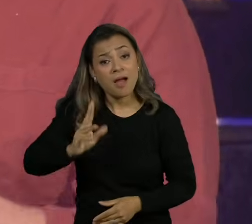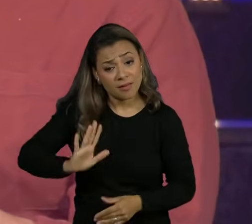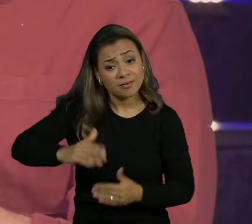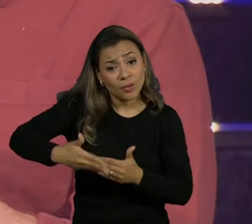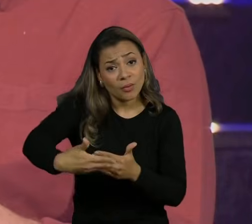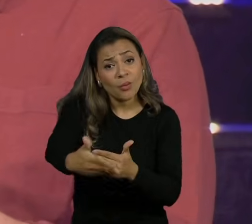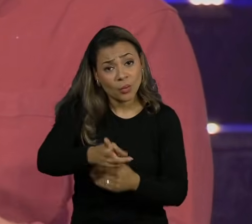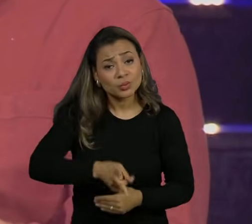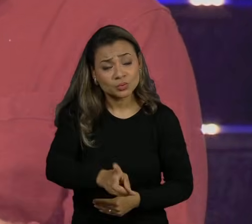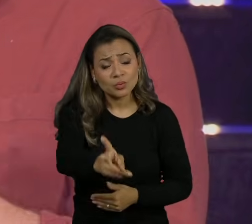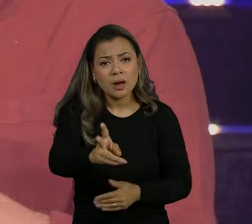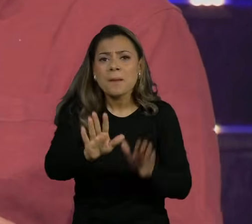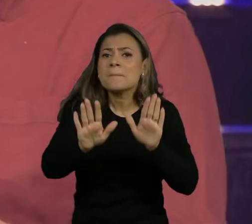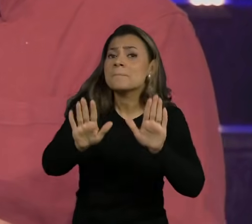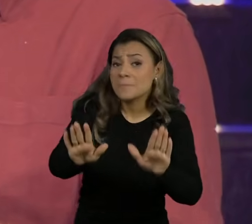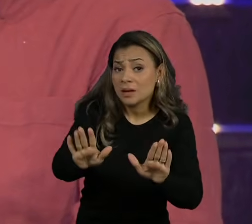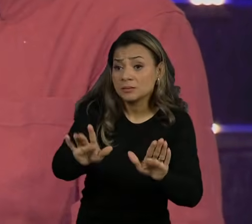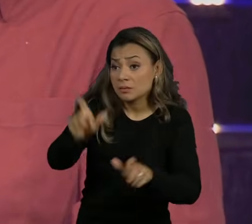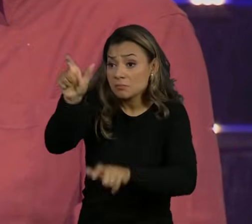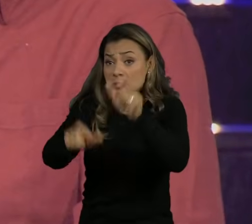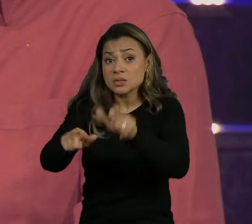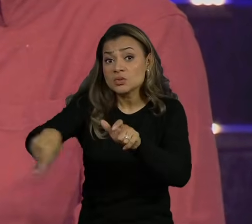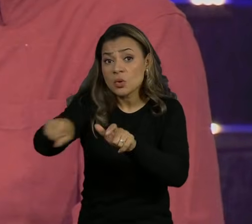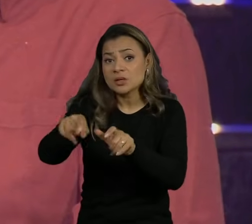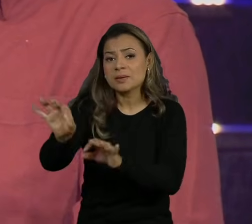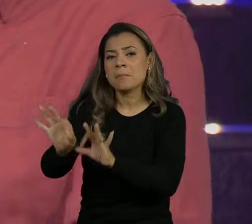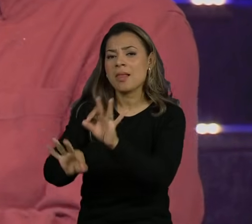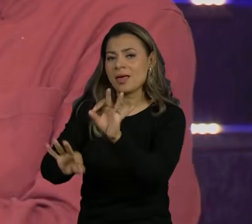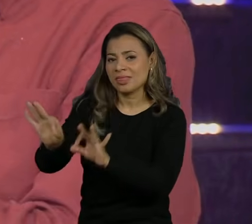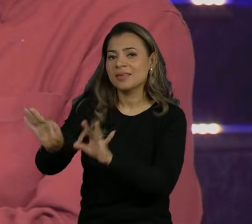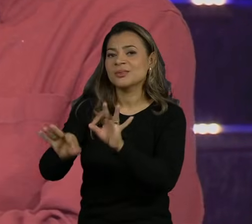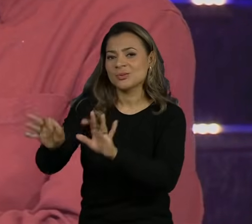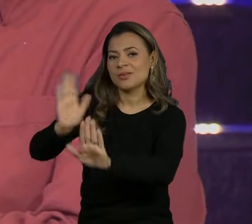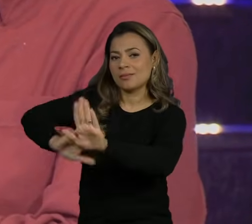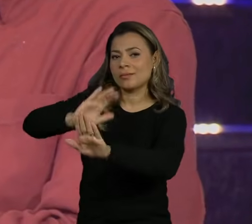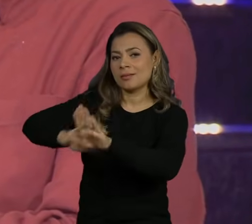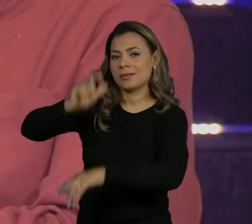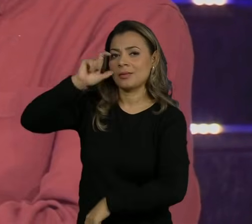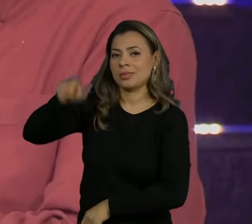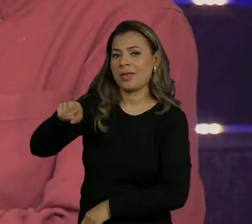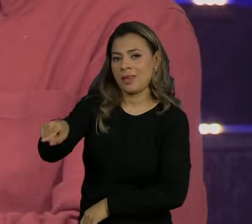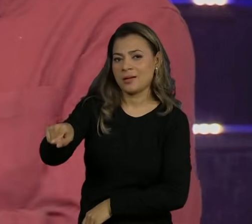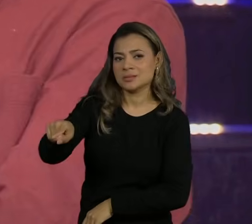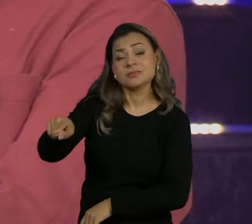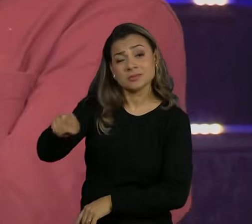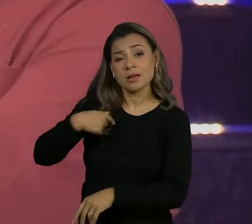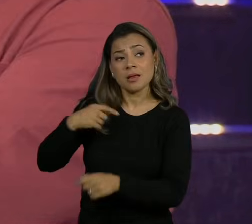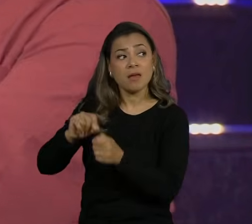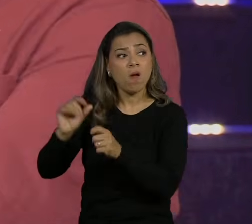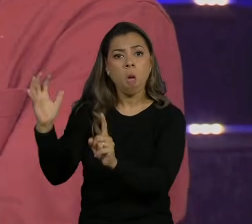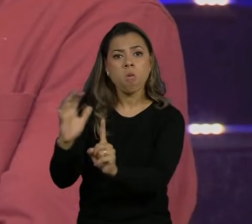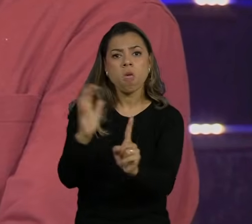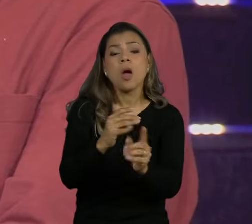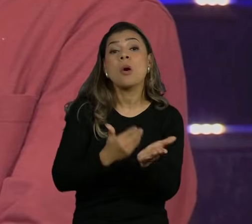ao mesmo tempo, esse pessoal planejou isso, planejou esse assalto, né? Isso começa